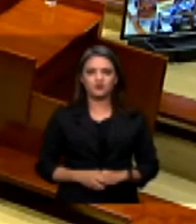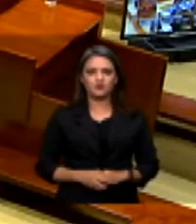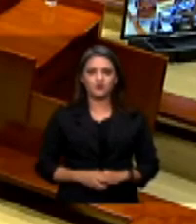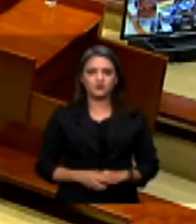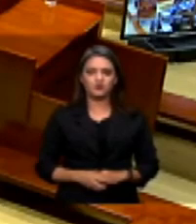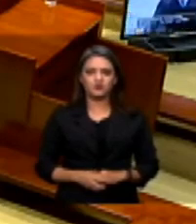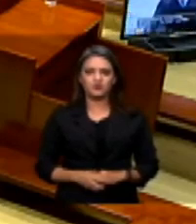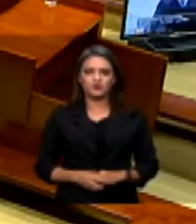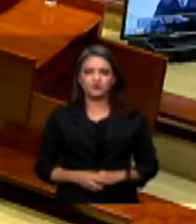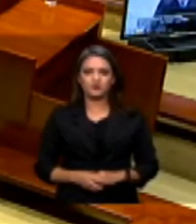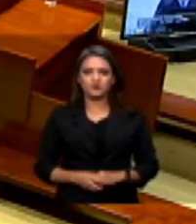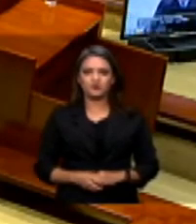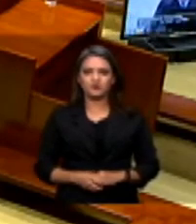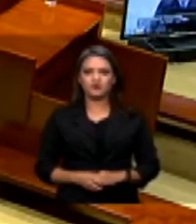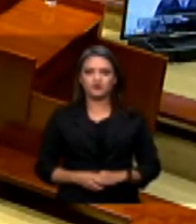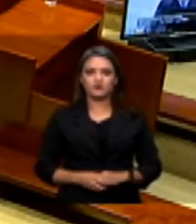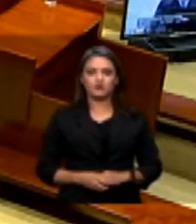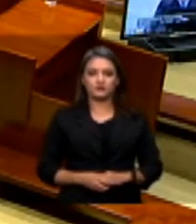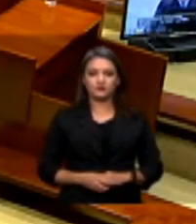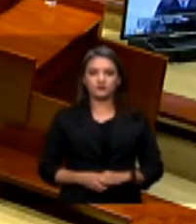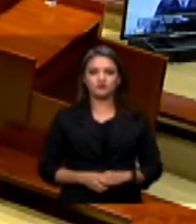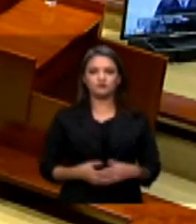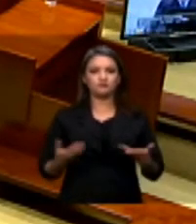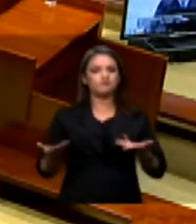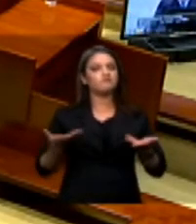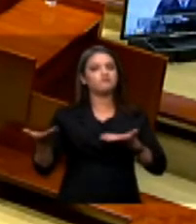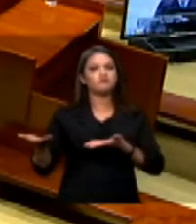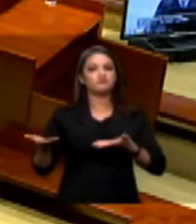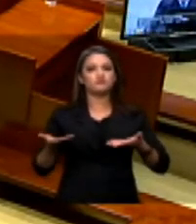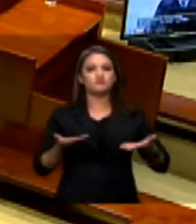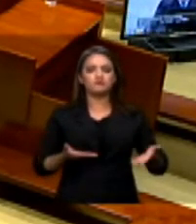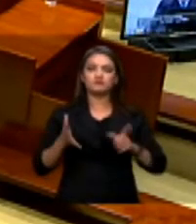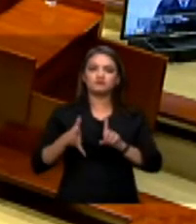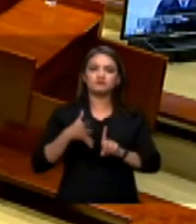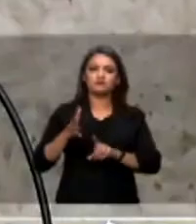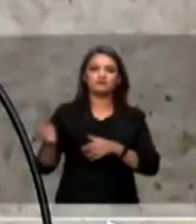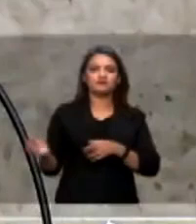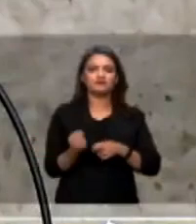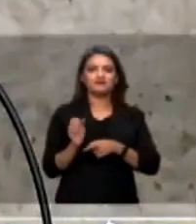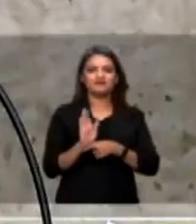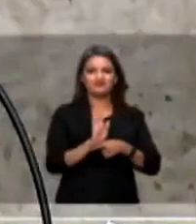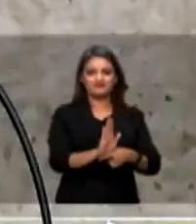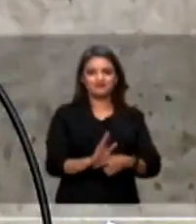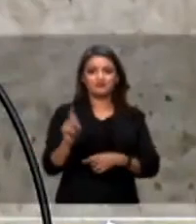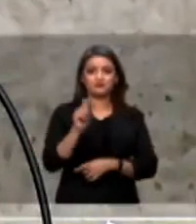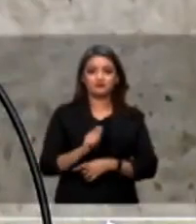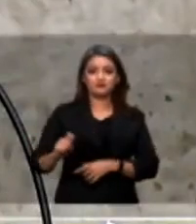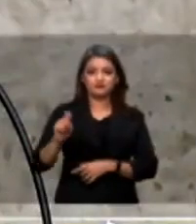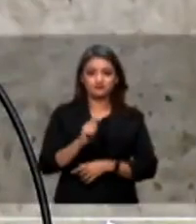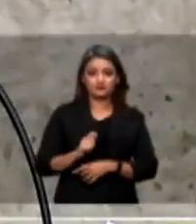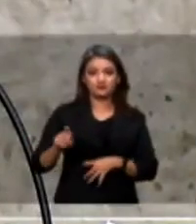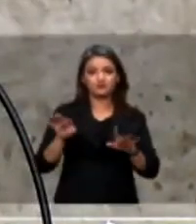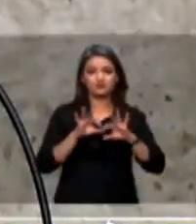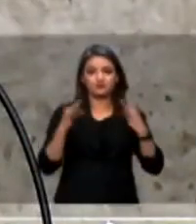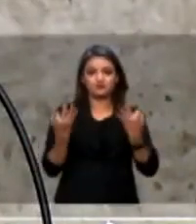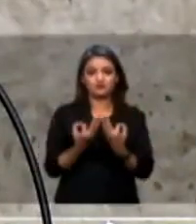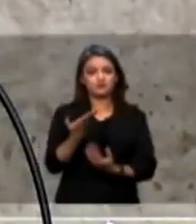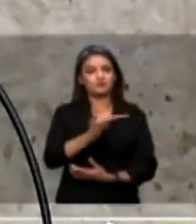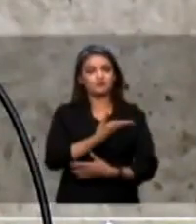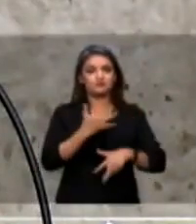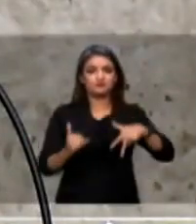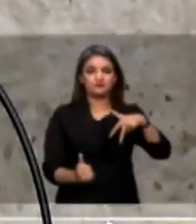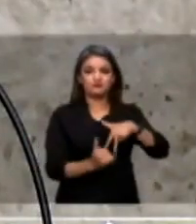eu convido agora com amigos e cure Associação de parentes amigos e vítimas de